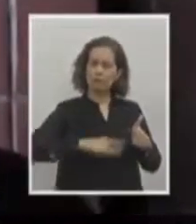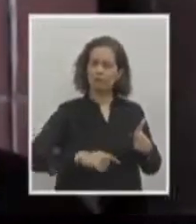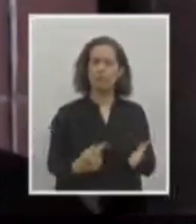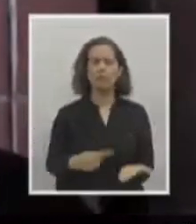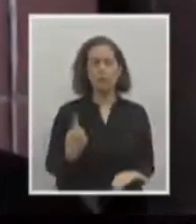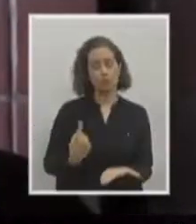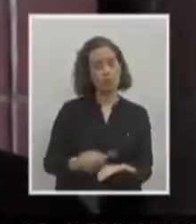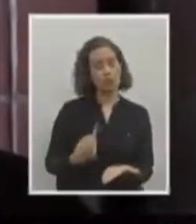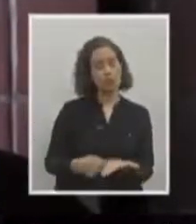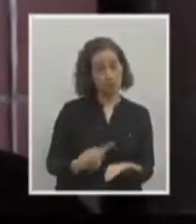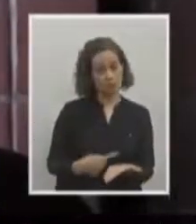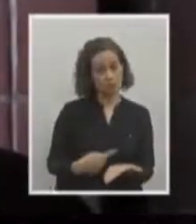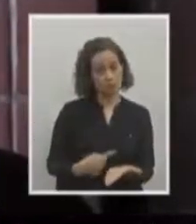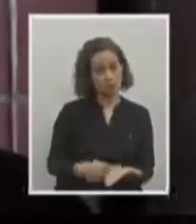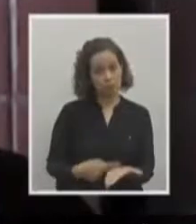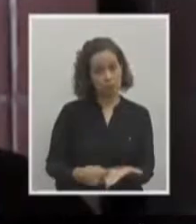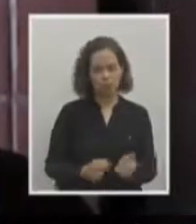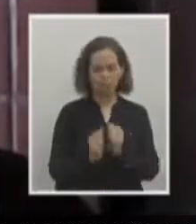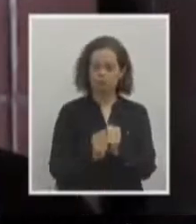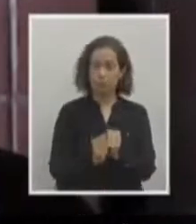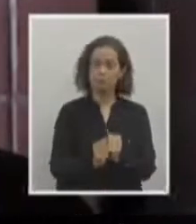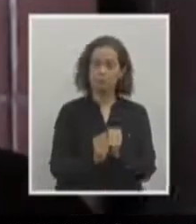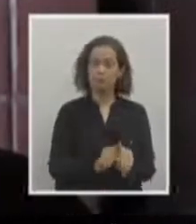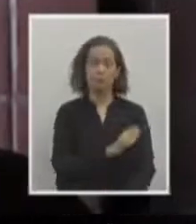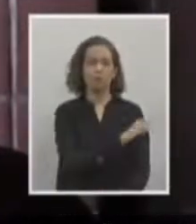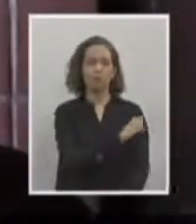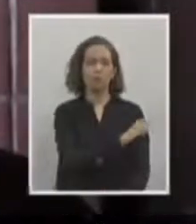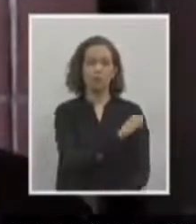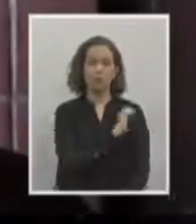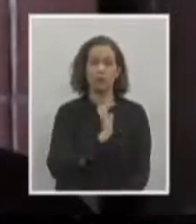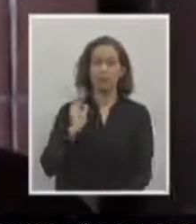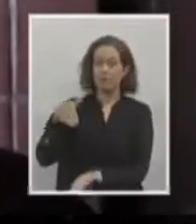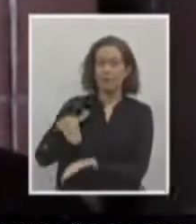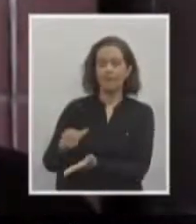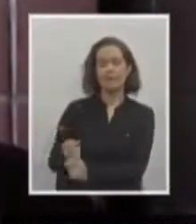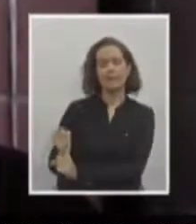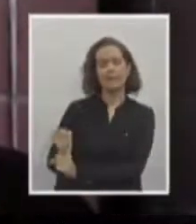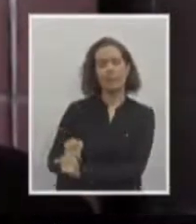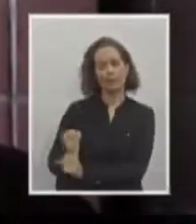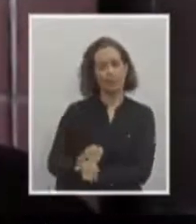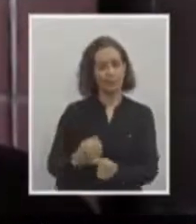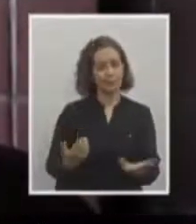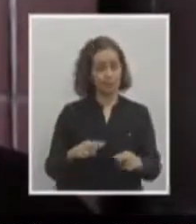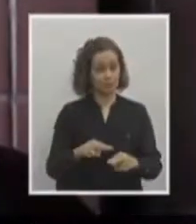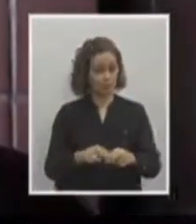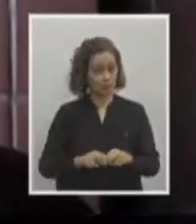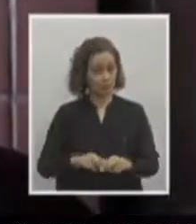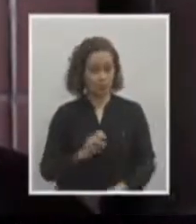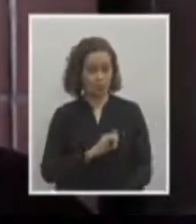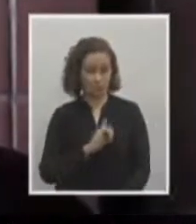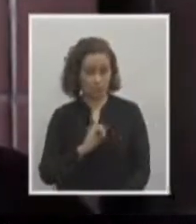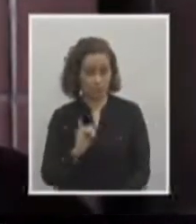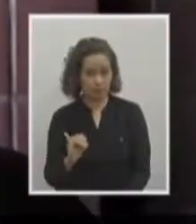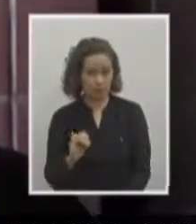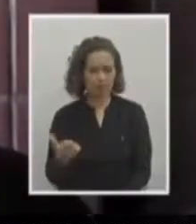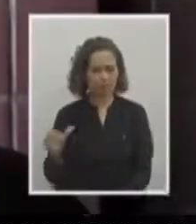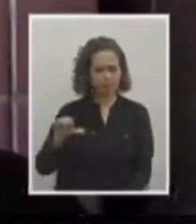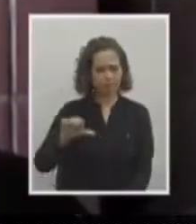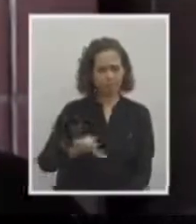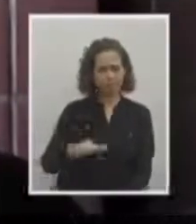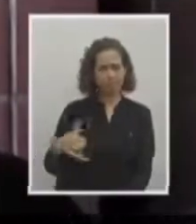comprometimento de estar com esse aluno até o final do ano. Portanto, se essa alegação feita para a Secretaria